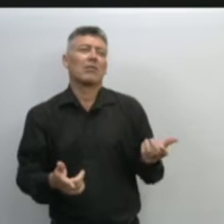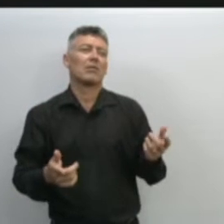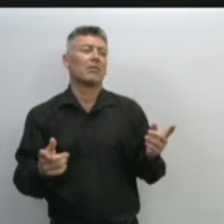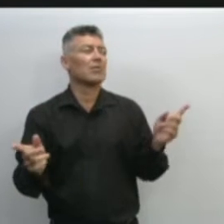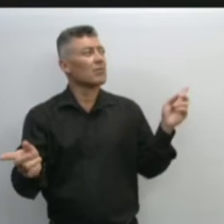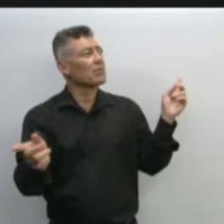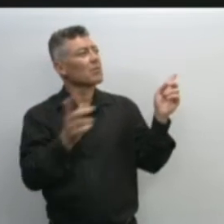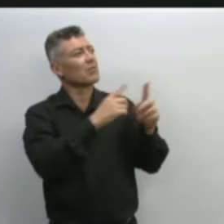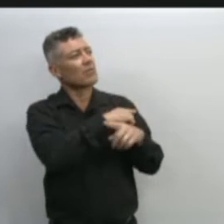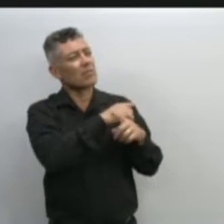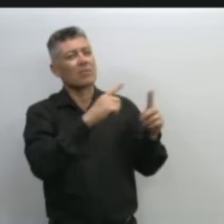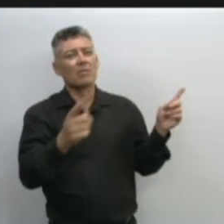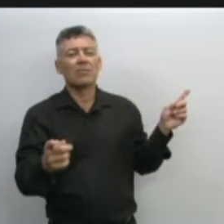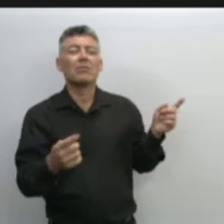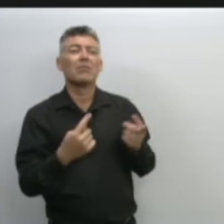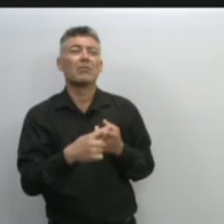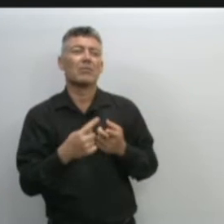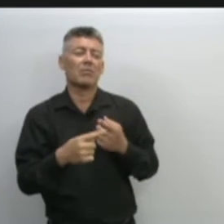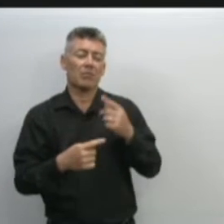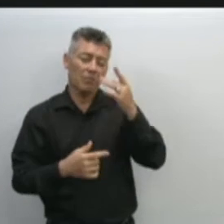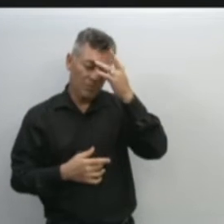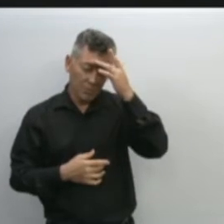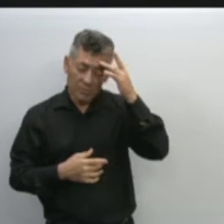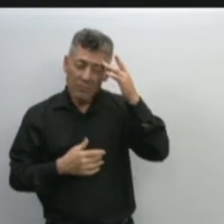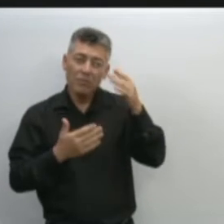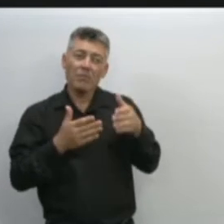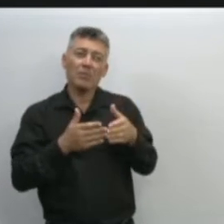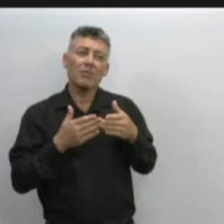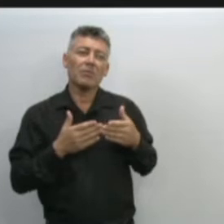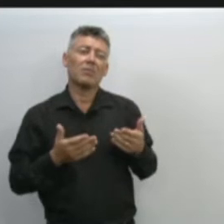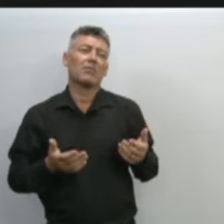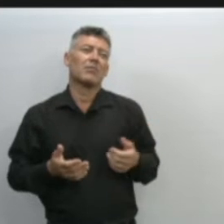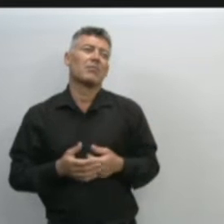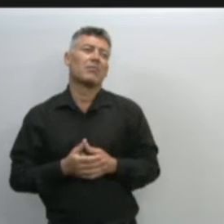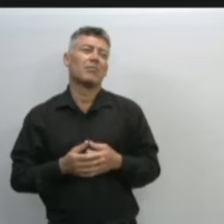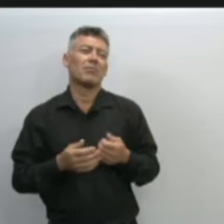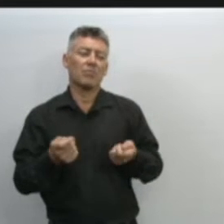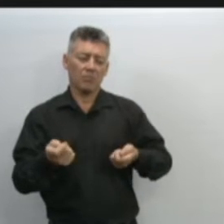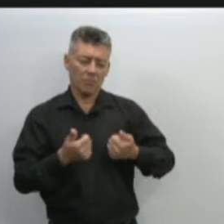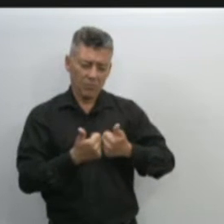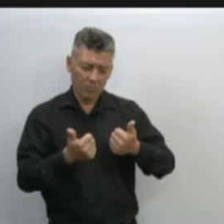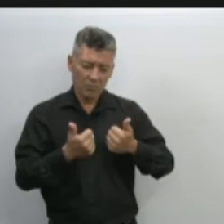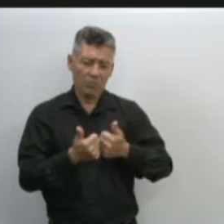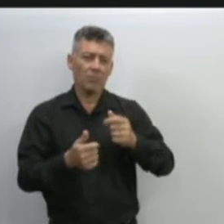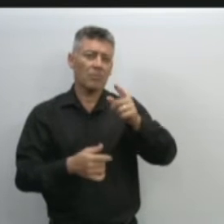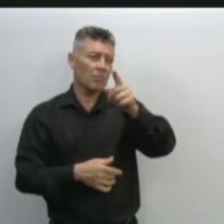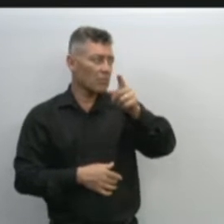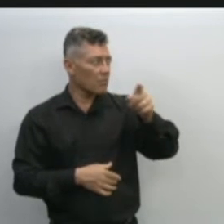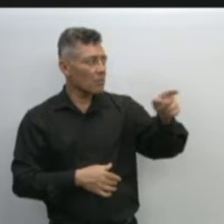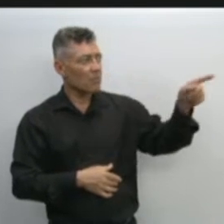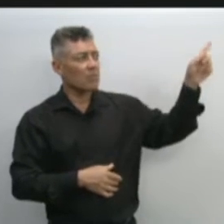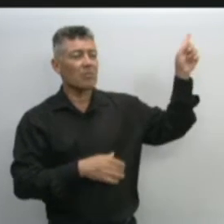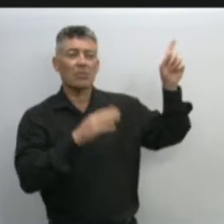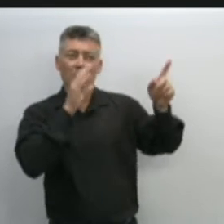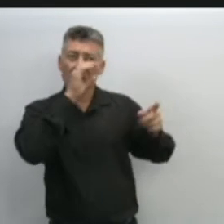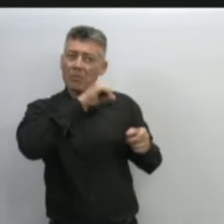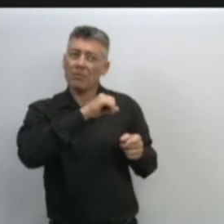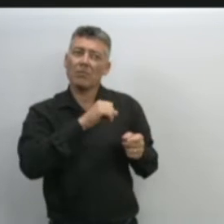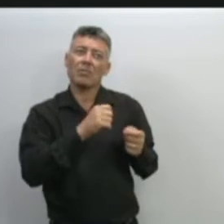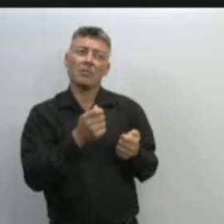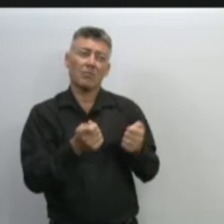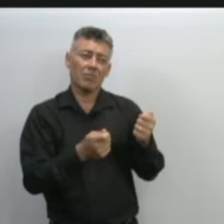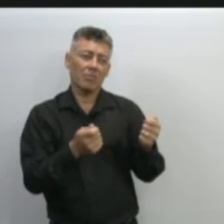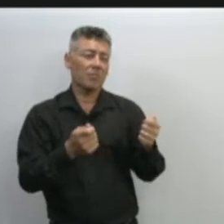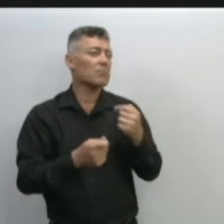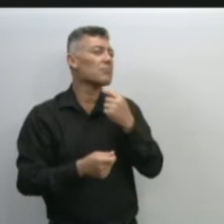vindo, exatamente por quê? Porque as pessoas indo pelo ônibus, elas utilizam a faixa mais rápida. E quando elas vão de